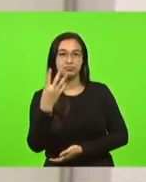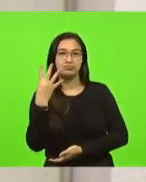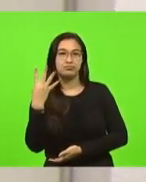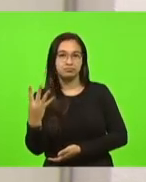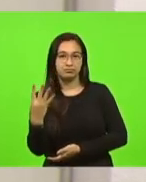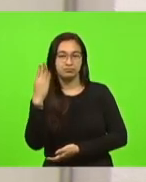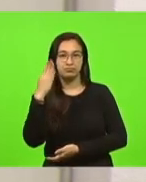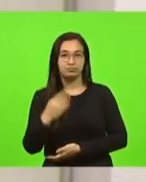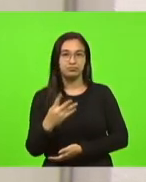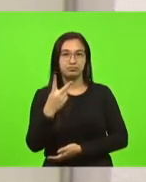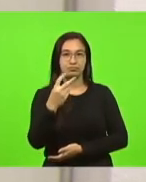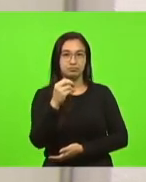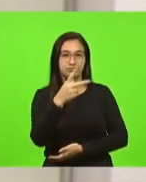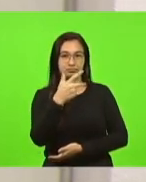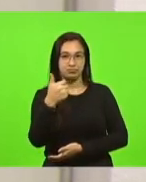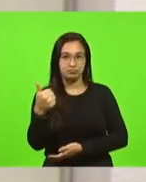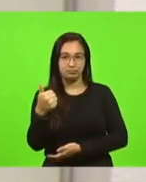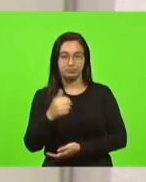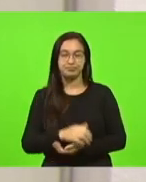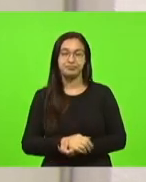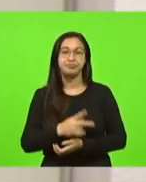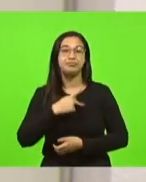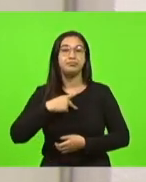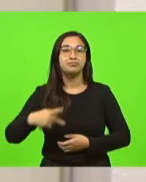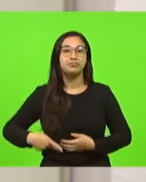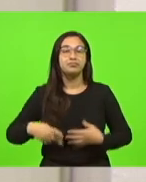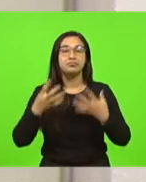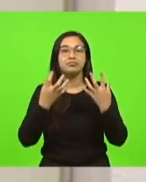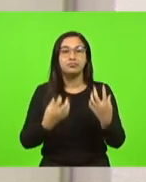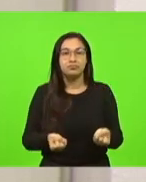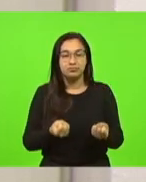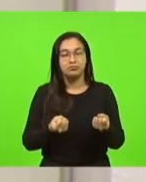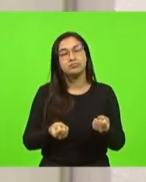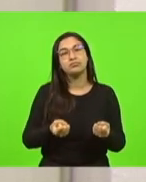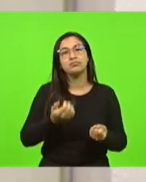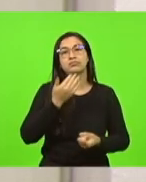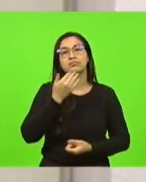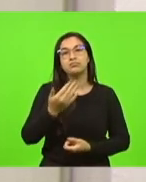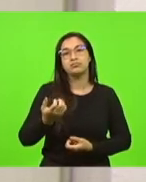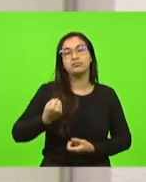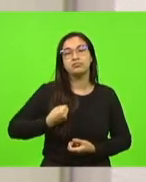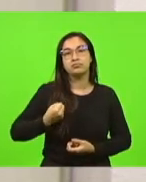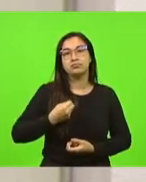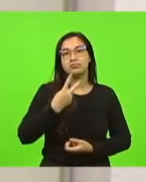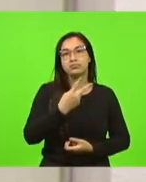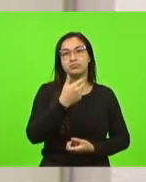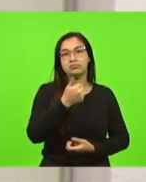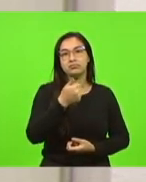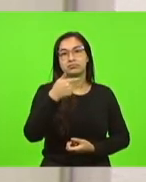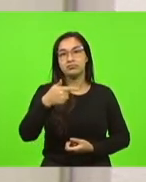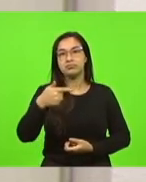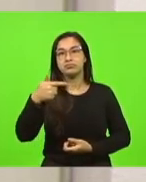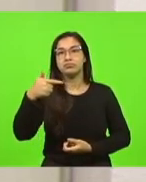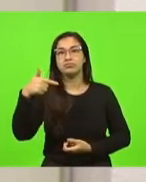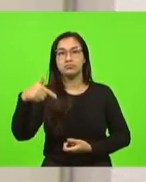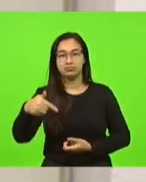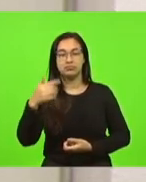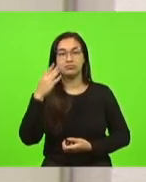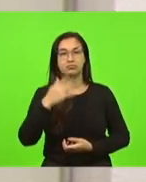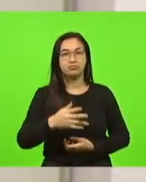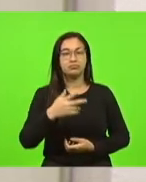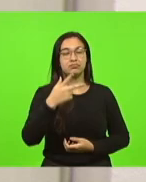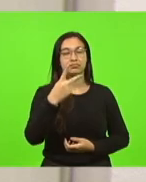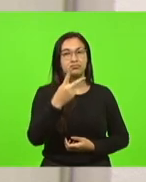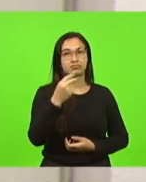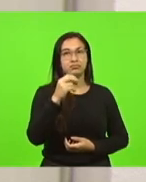1134/2021. O senhor presidente deferiu os requerimentos números 2117 a